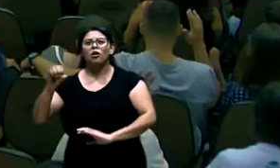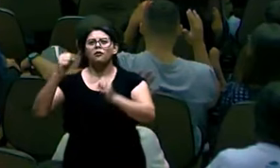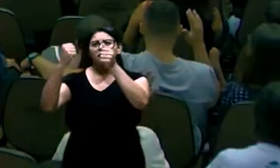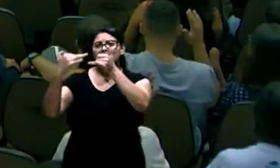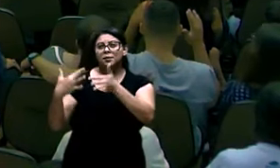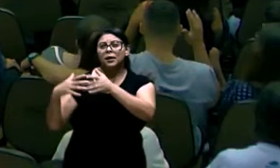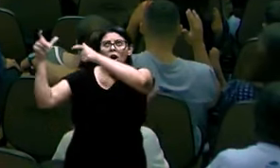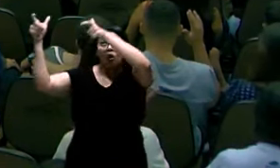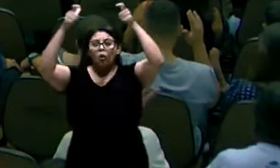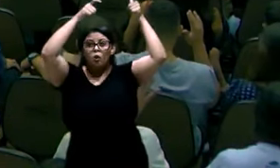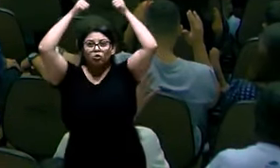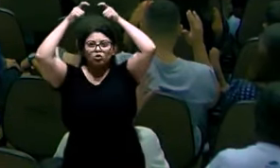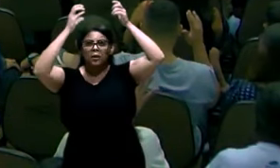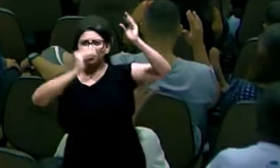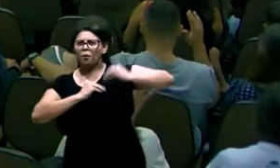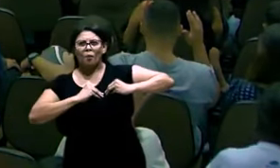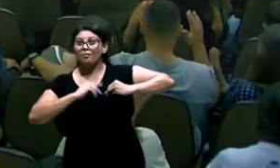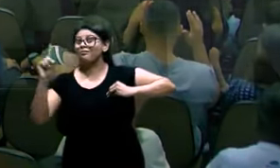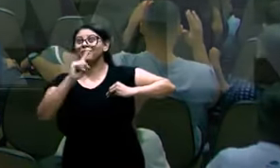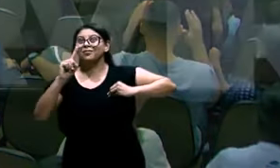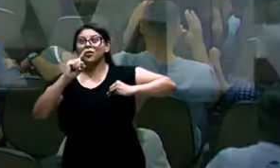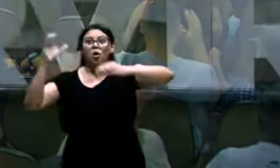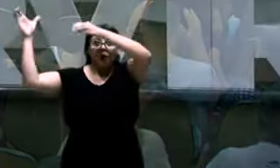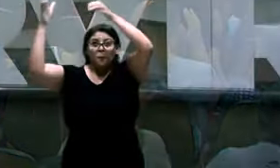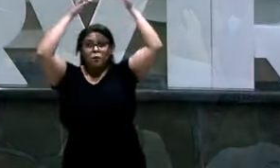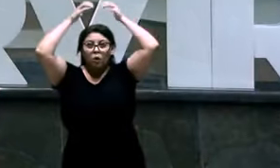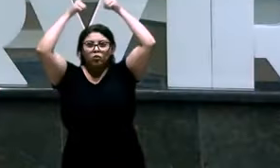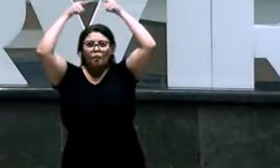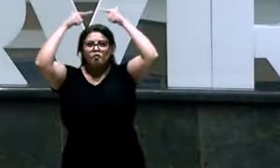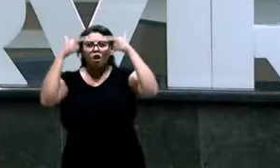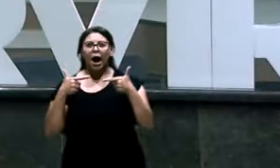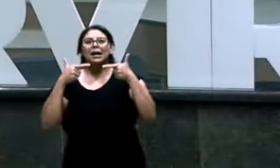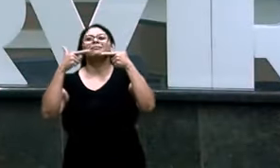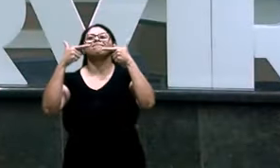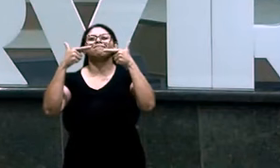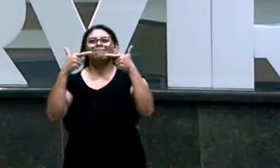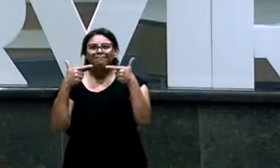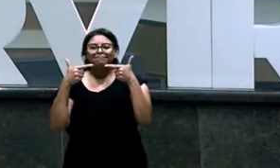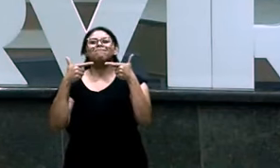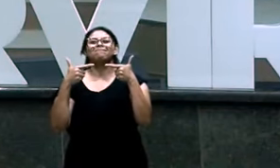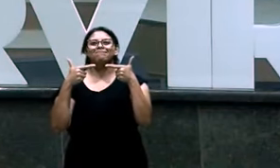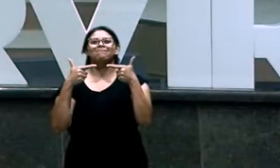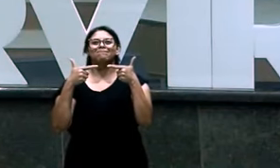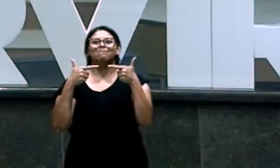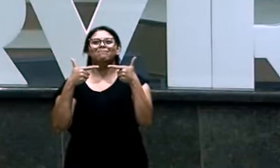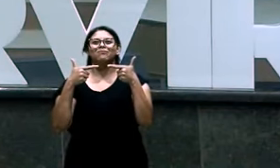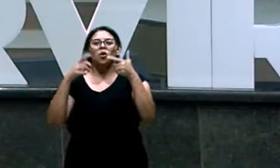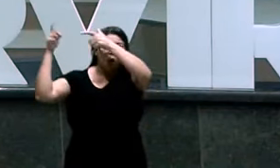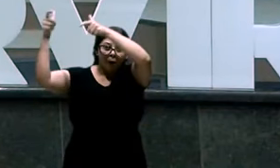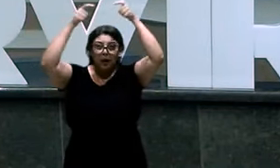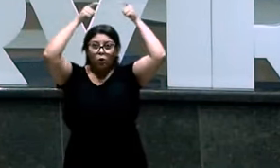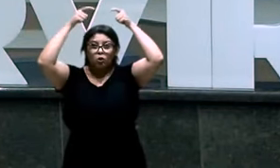coroa incorruptível. 1 Pedro capítulo 5, versos 4. Dar-te-ei uma coroa de